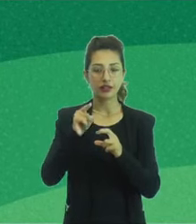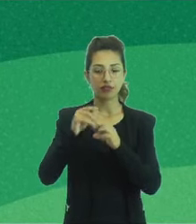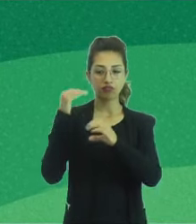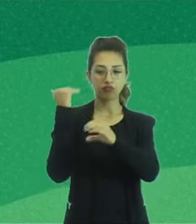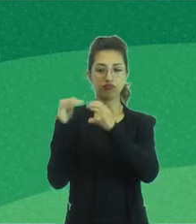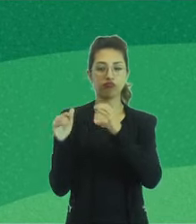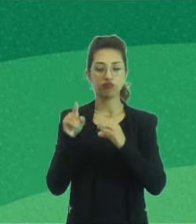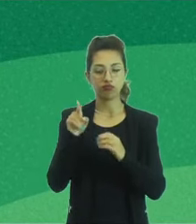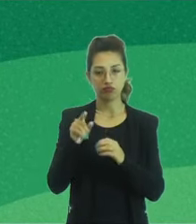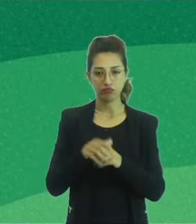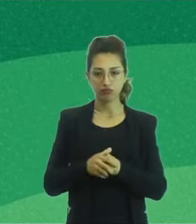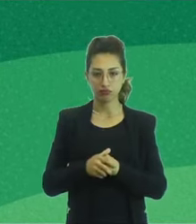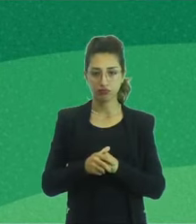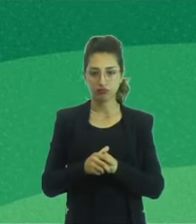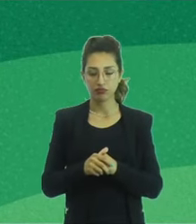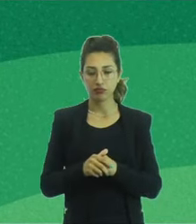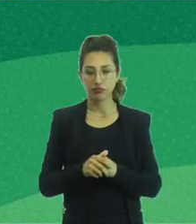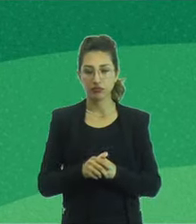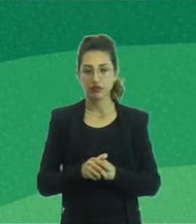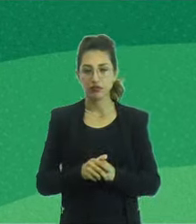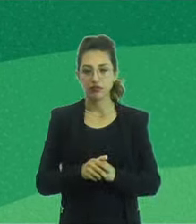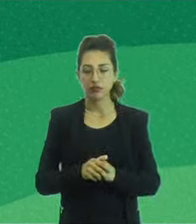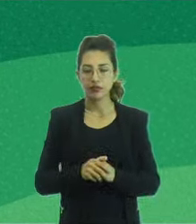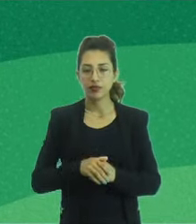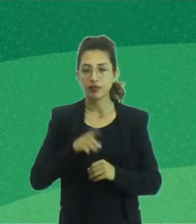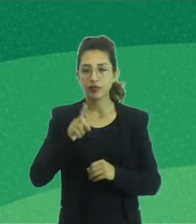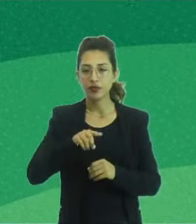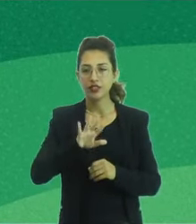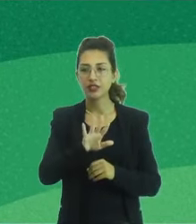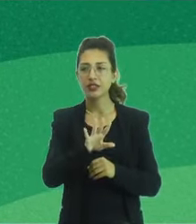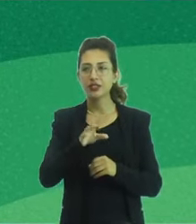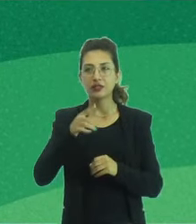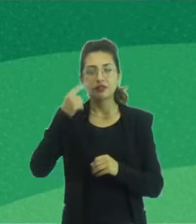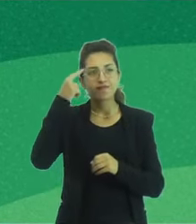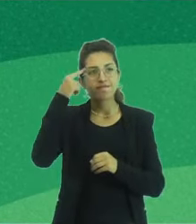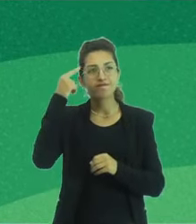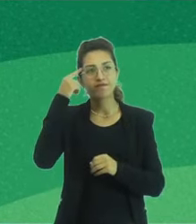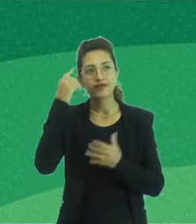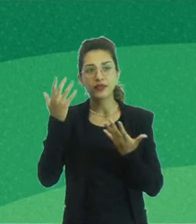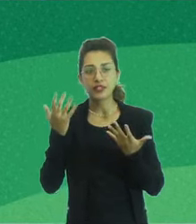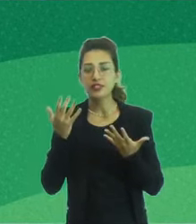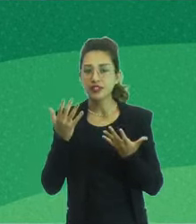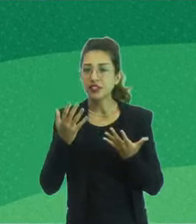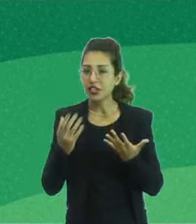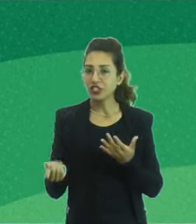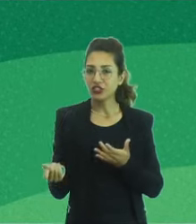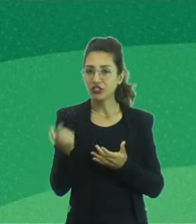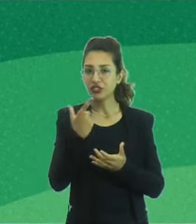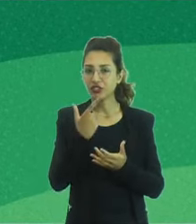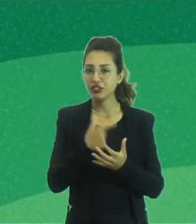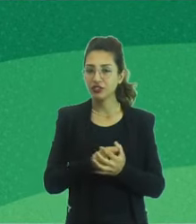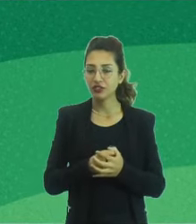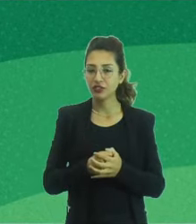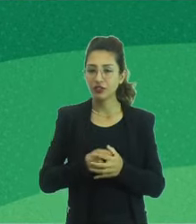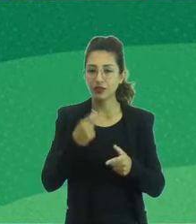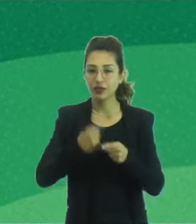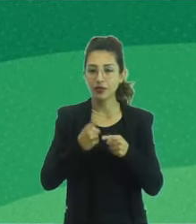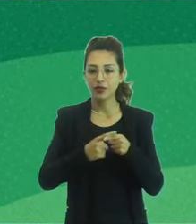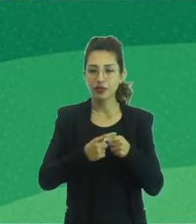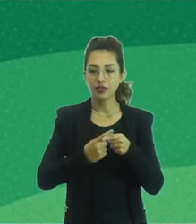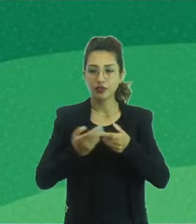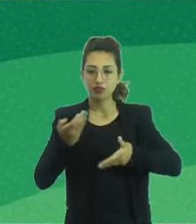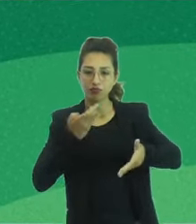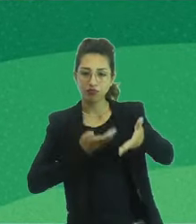Por conta desses encontros mas é muito estranho pensar nisso pensar que as conexões que a gente